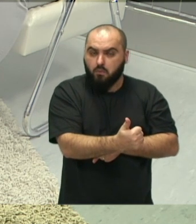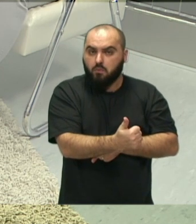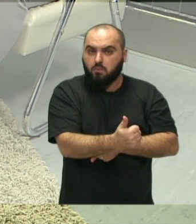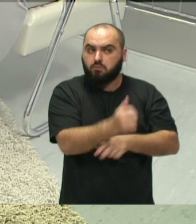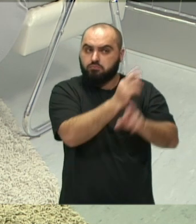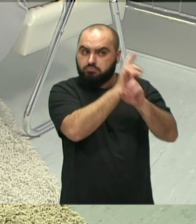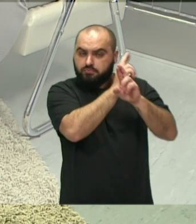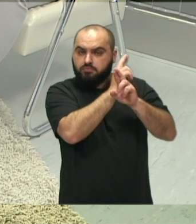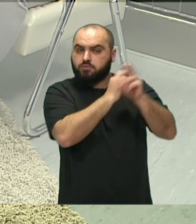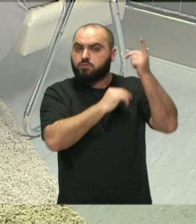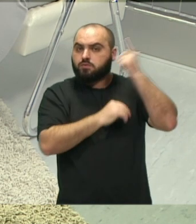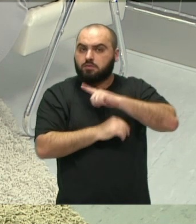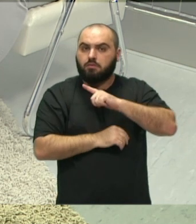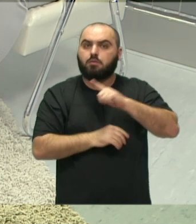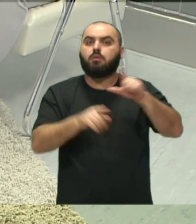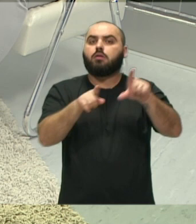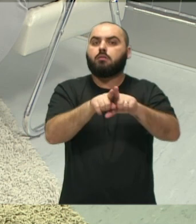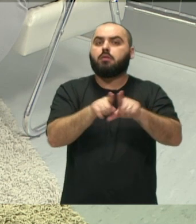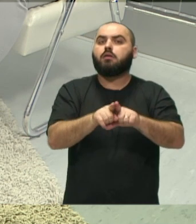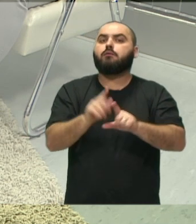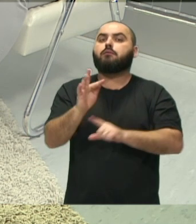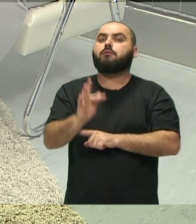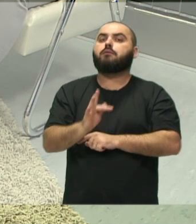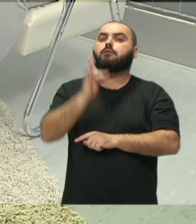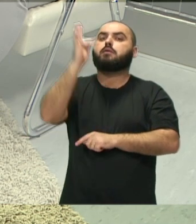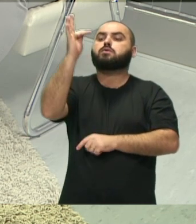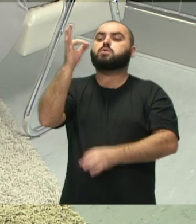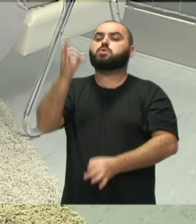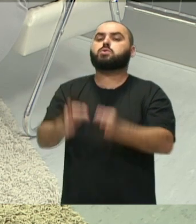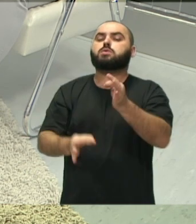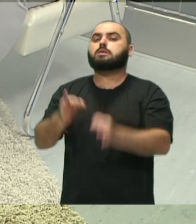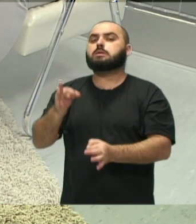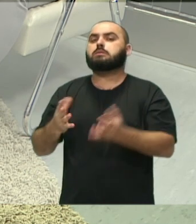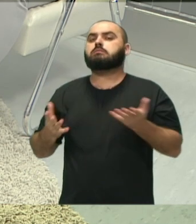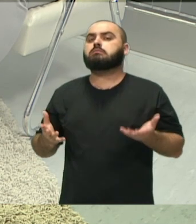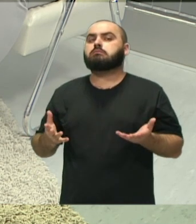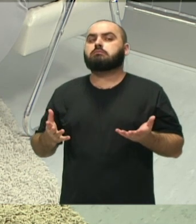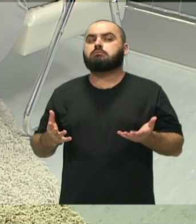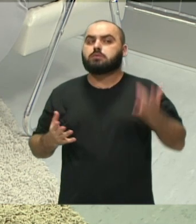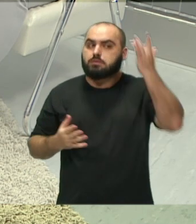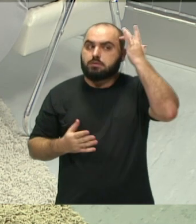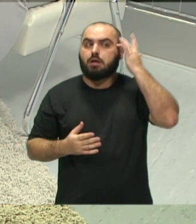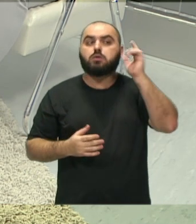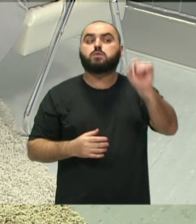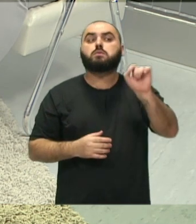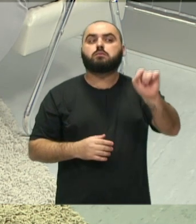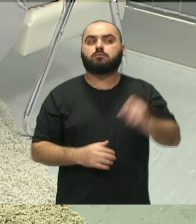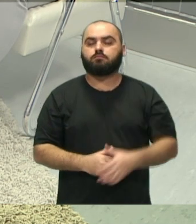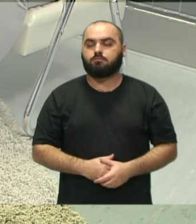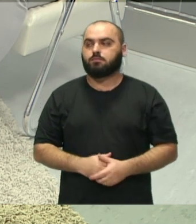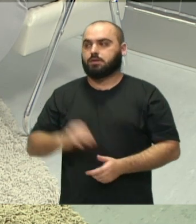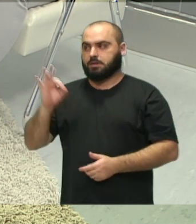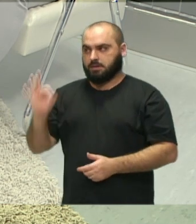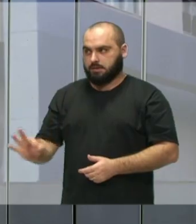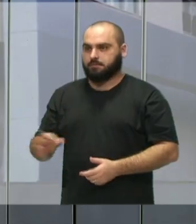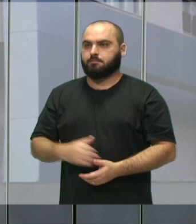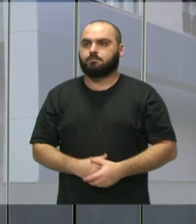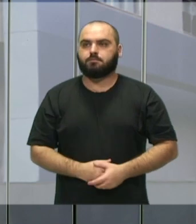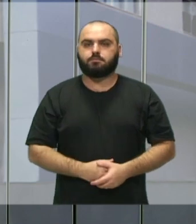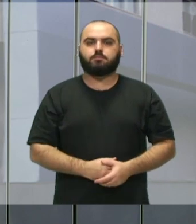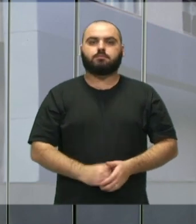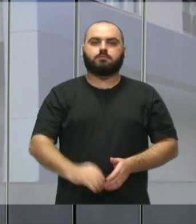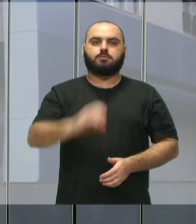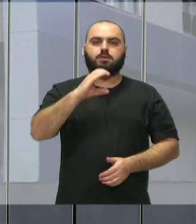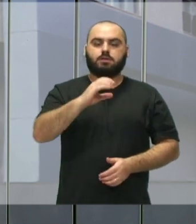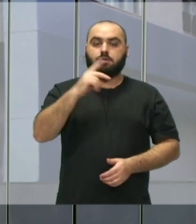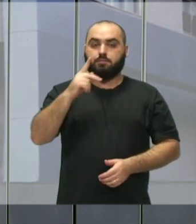de repercussão judicial com relação ao relatório? Bom, a CPI das